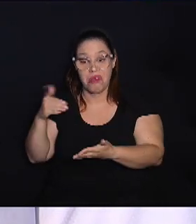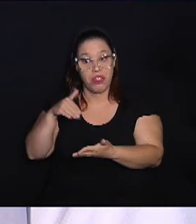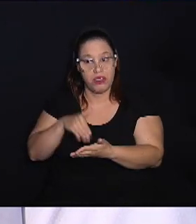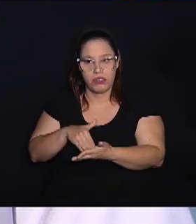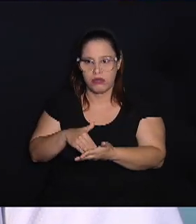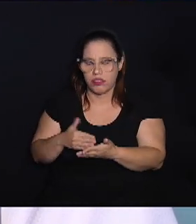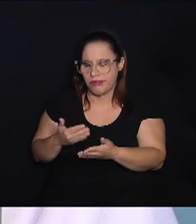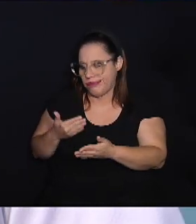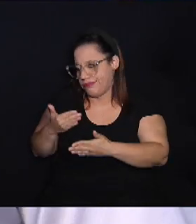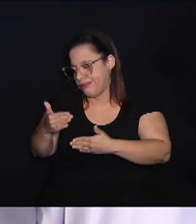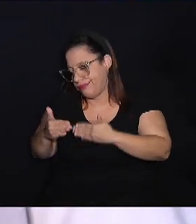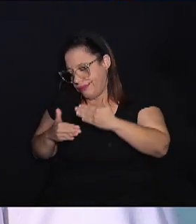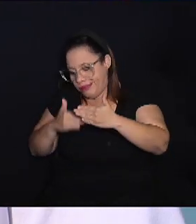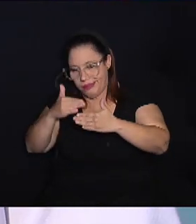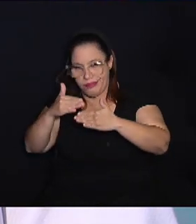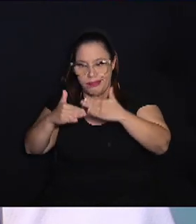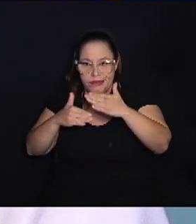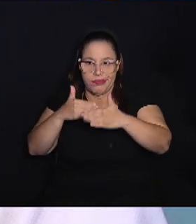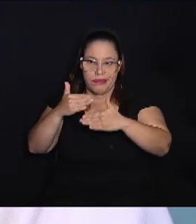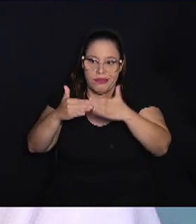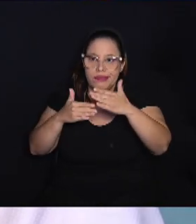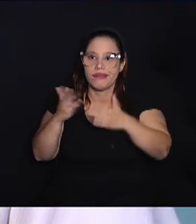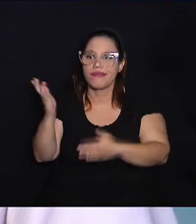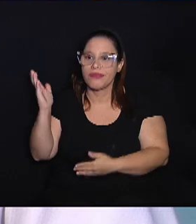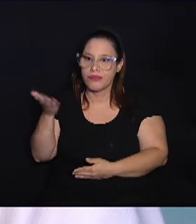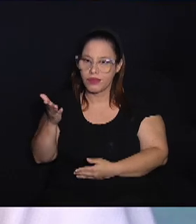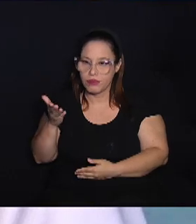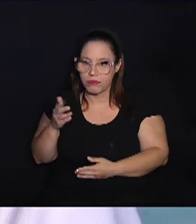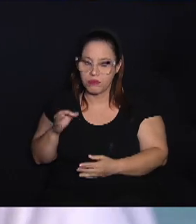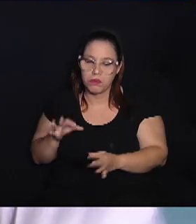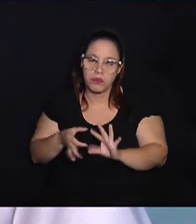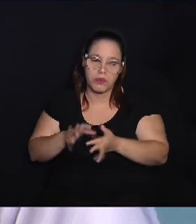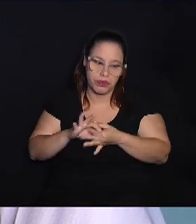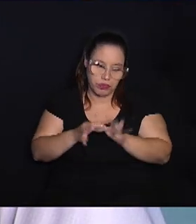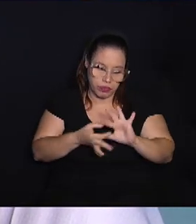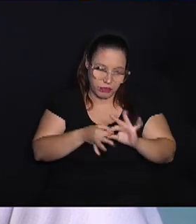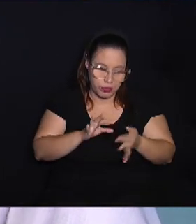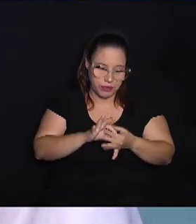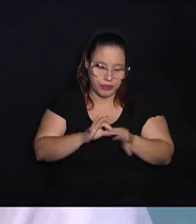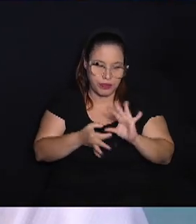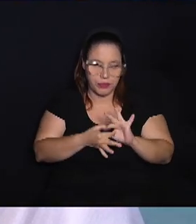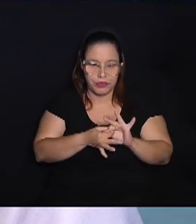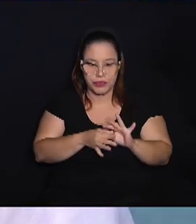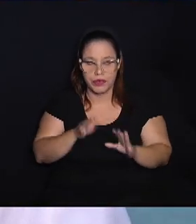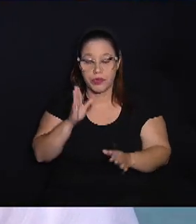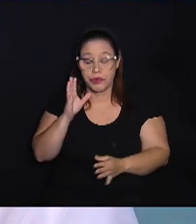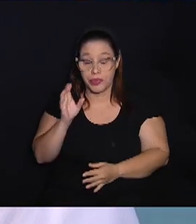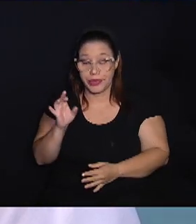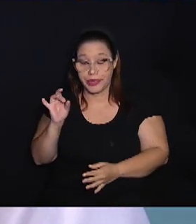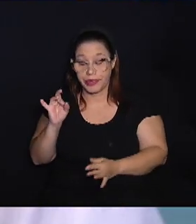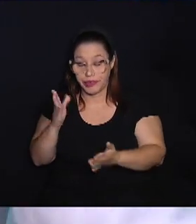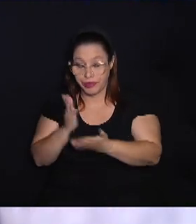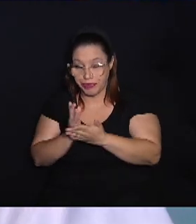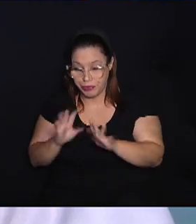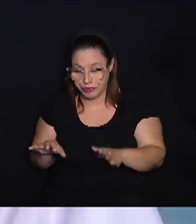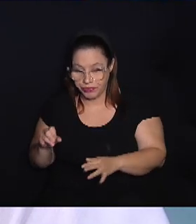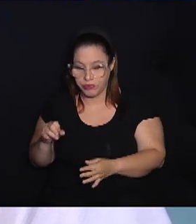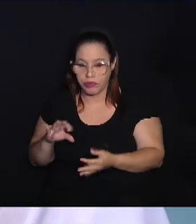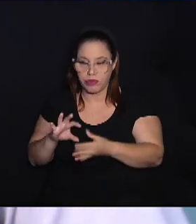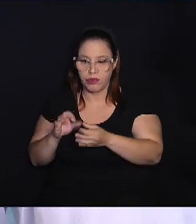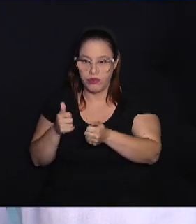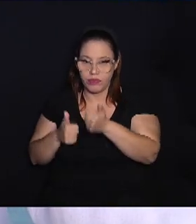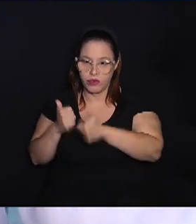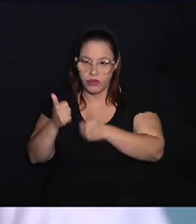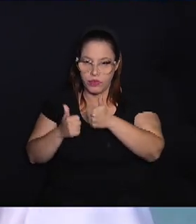vem construindo já para participar dos Jogos Olímpicos. Desde que acabou os Jogos Olímpicos de Tóquio, nosso objetivo era participar do